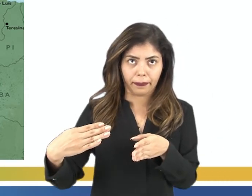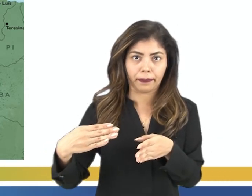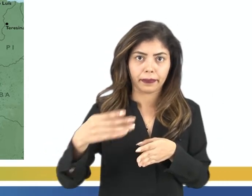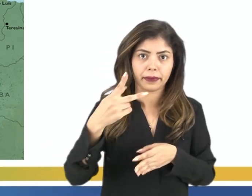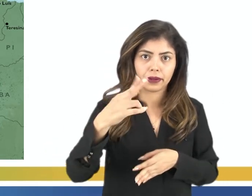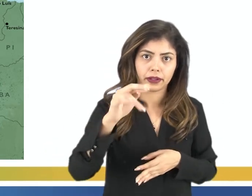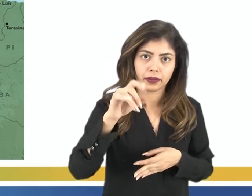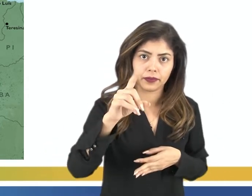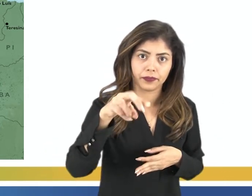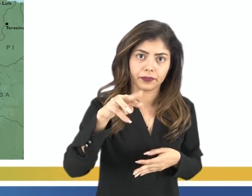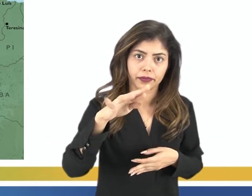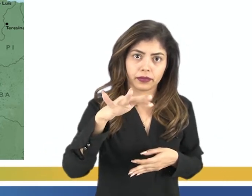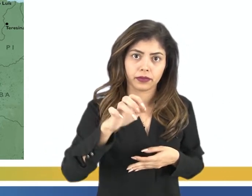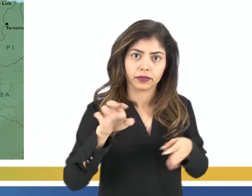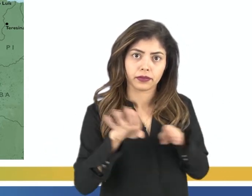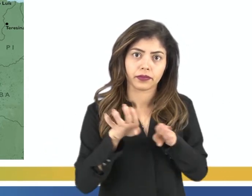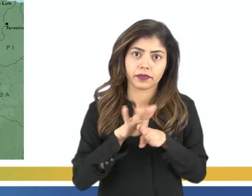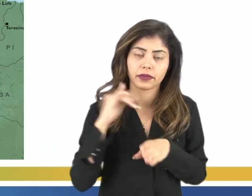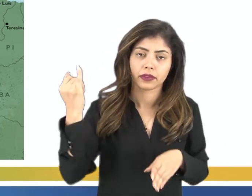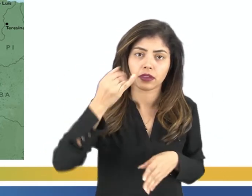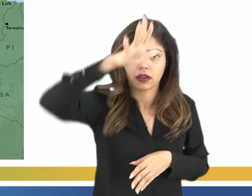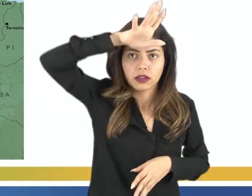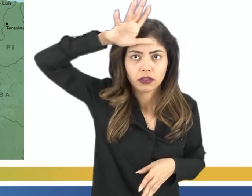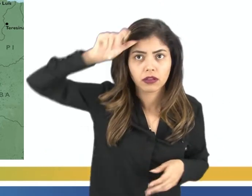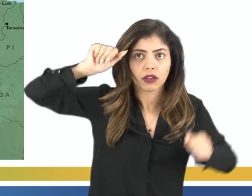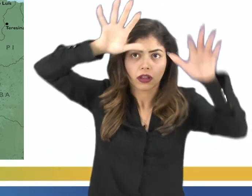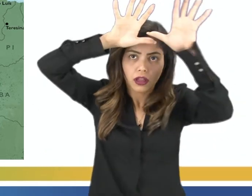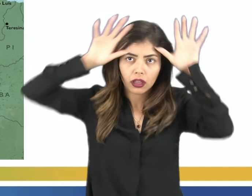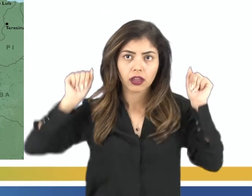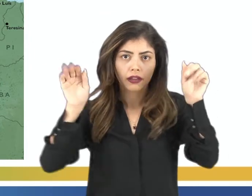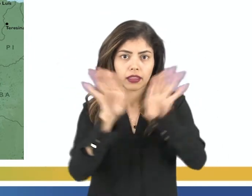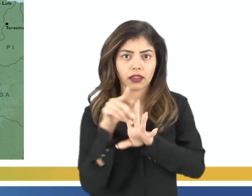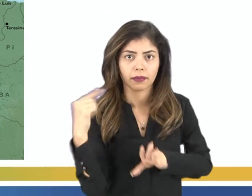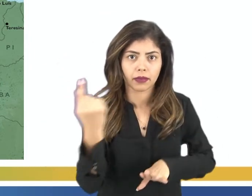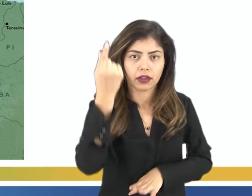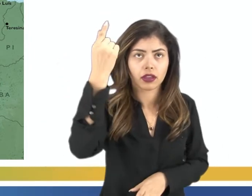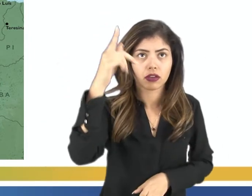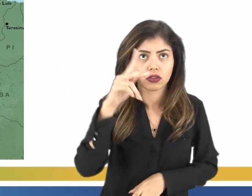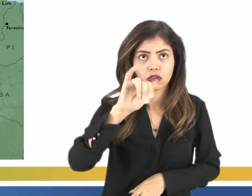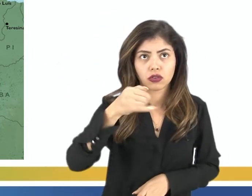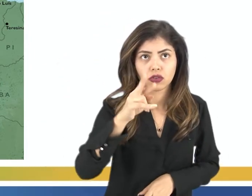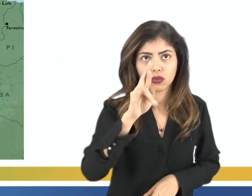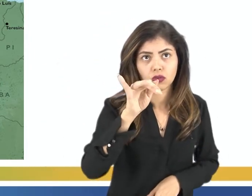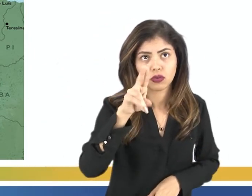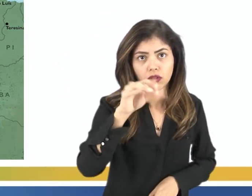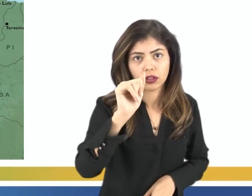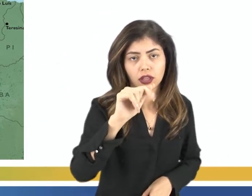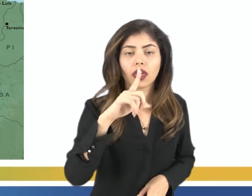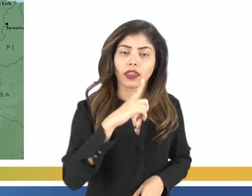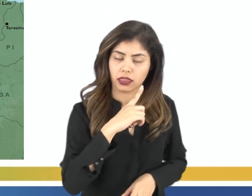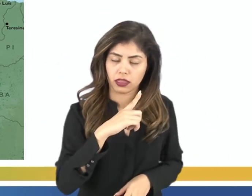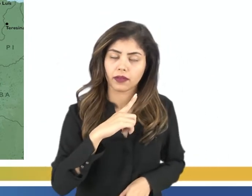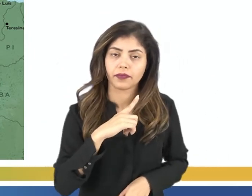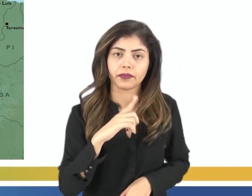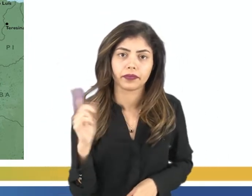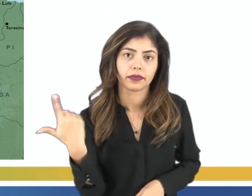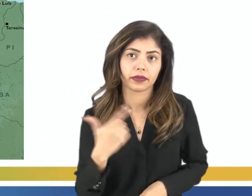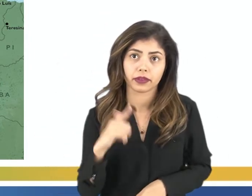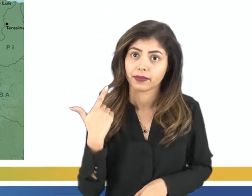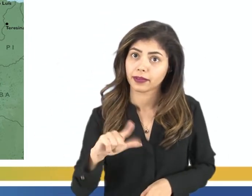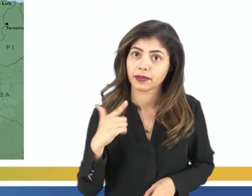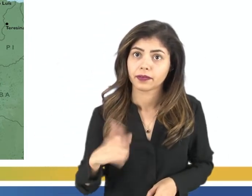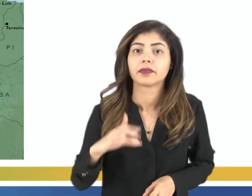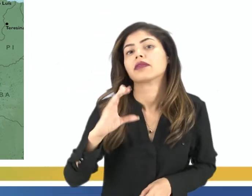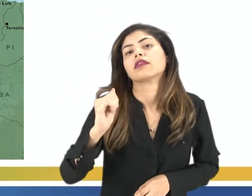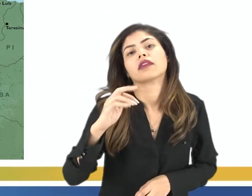do ocidental da Amazônia, principalmente aí no Acre, né, na parte do Vale do Jurá, nós não temos as castanheiras, não temos